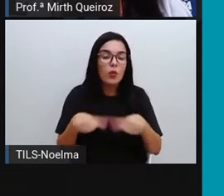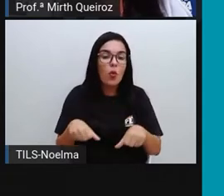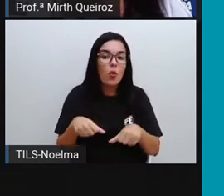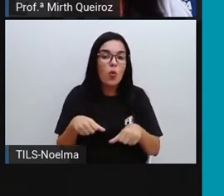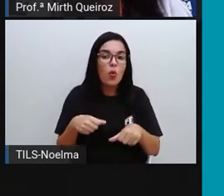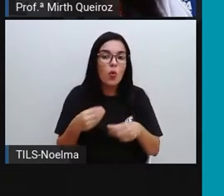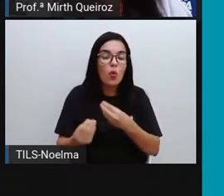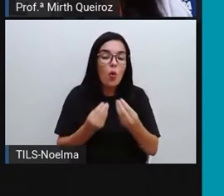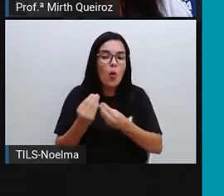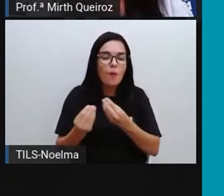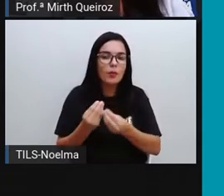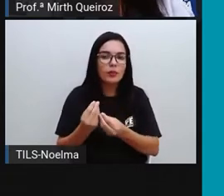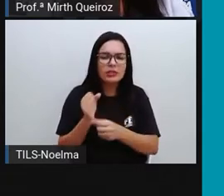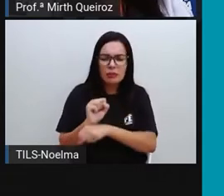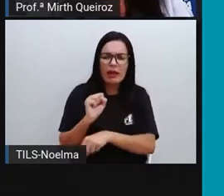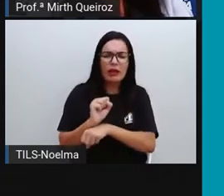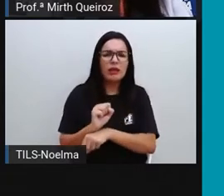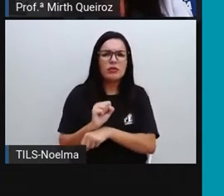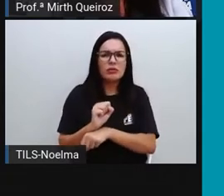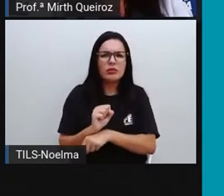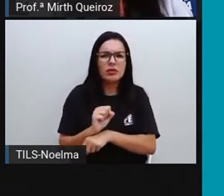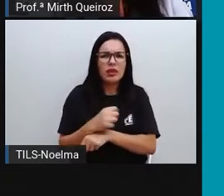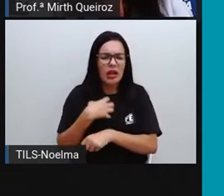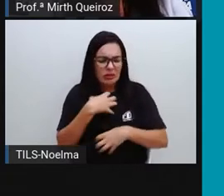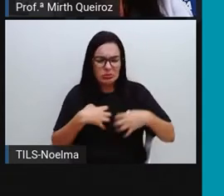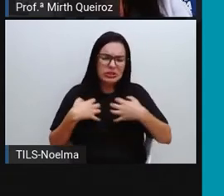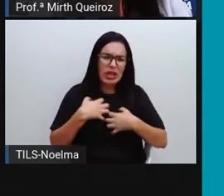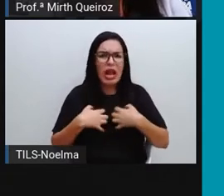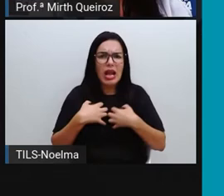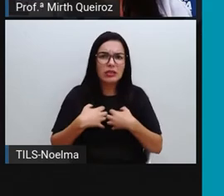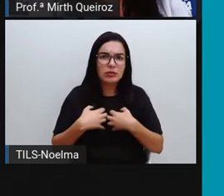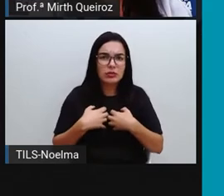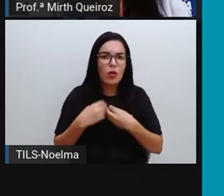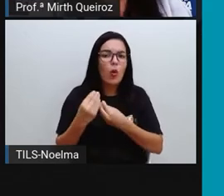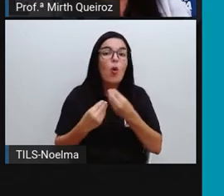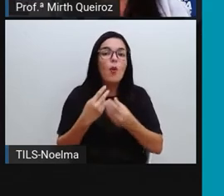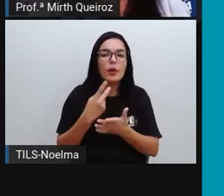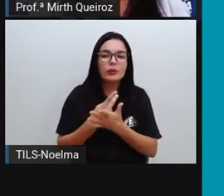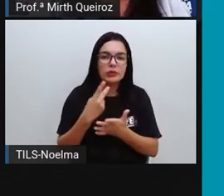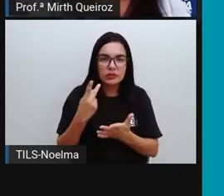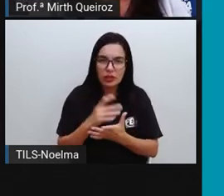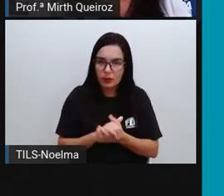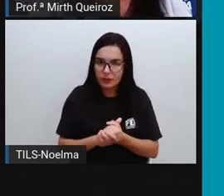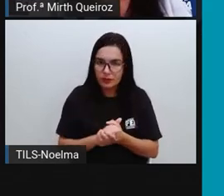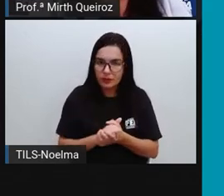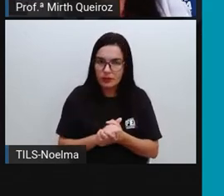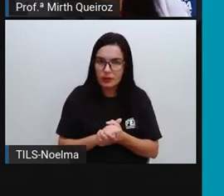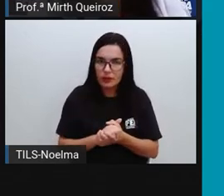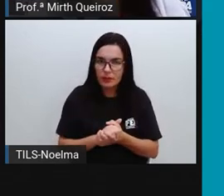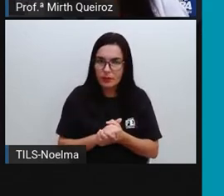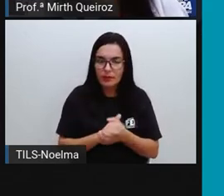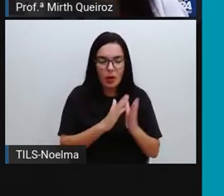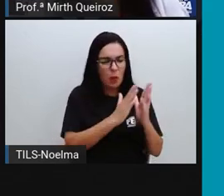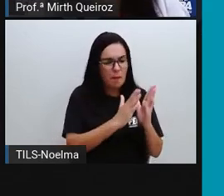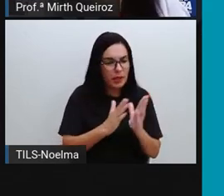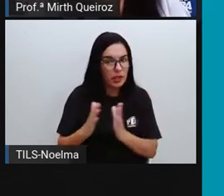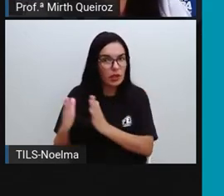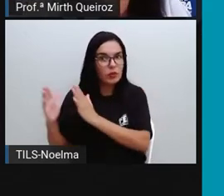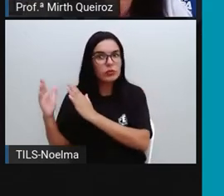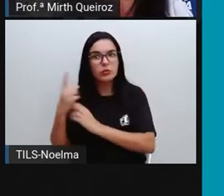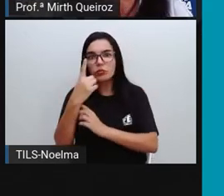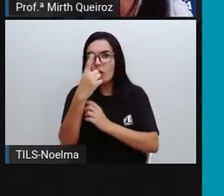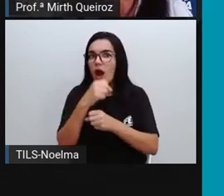sua família assim, lidaram com isso, aprenderam a lidar com isso, né? A gente passou por esse período